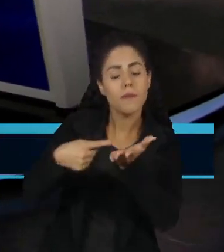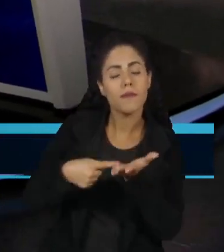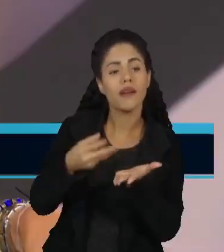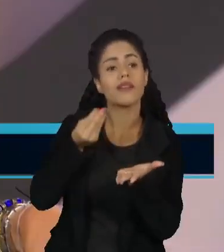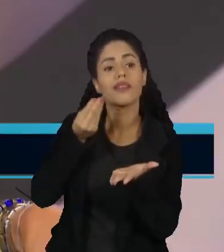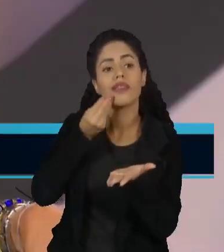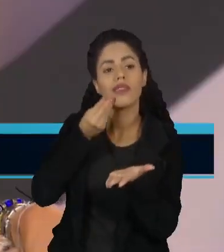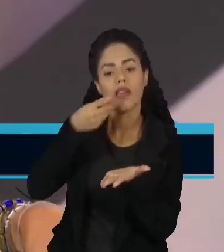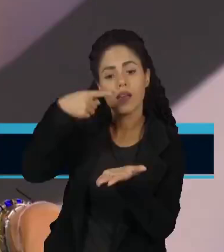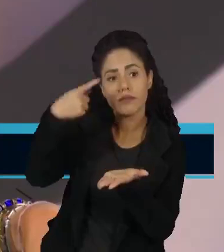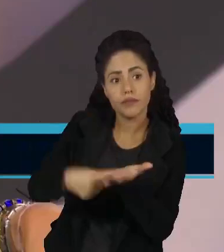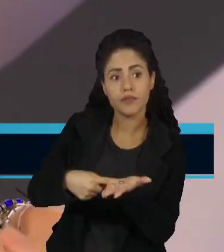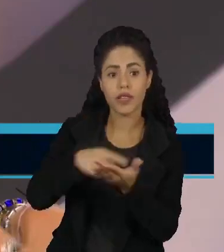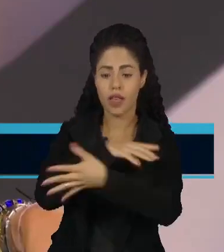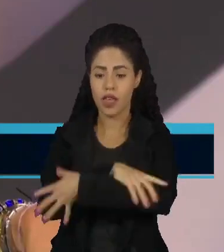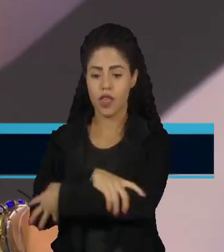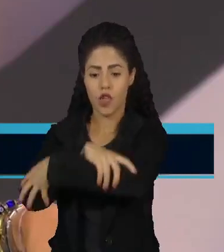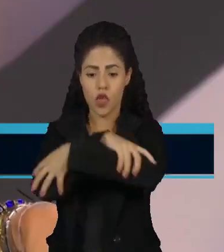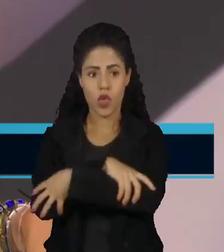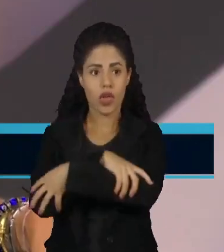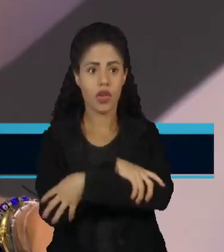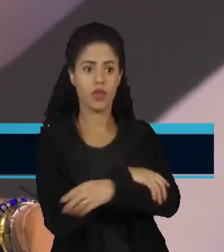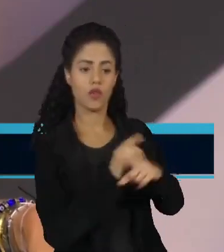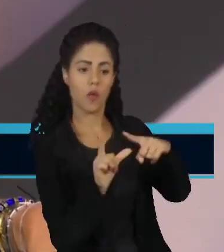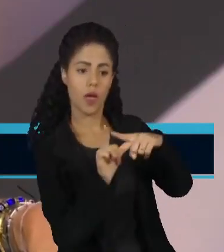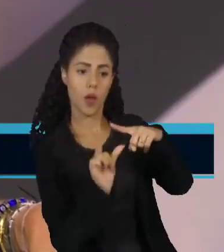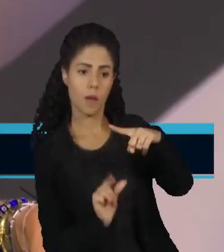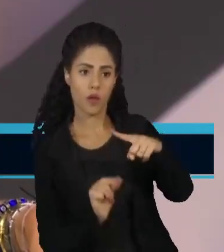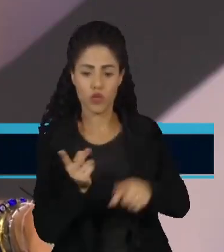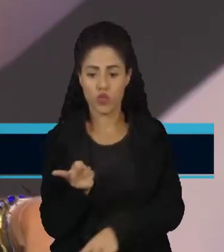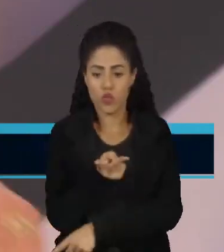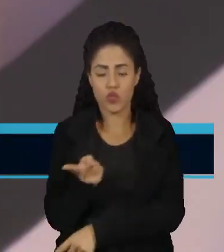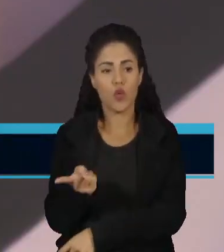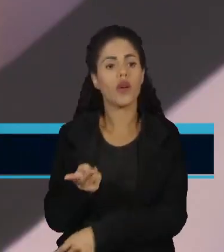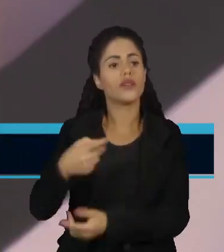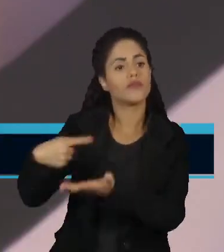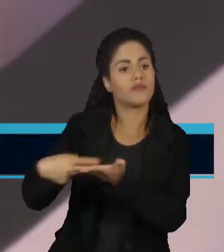do acordo entre União Europeia e Mercosul, isso também vai dificultar muito.